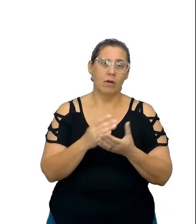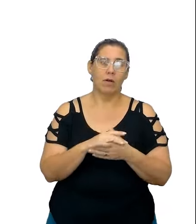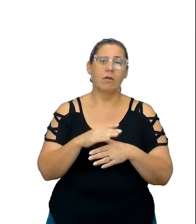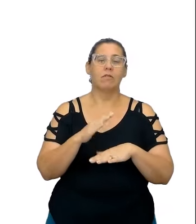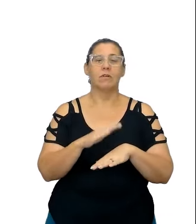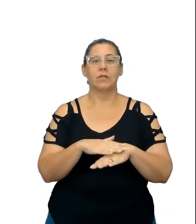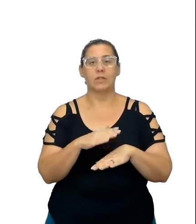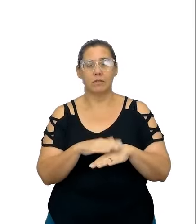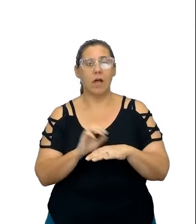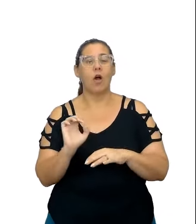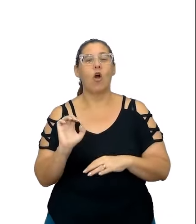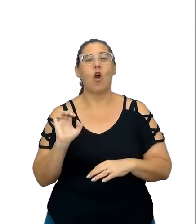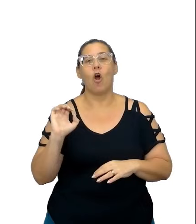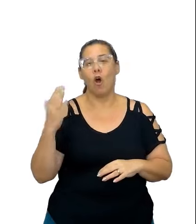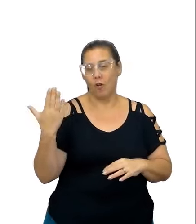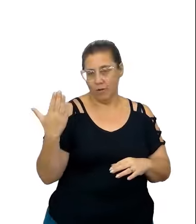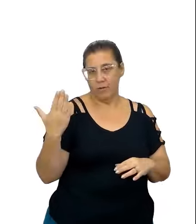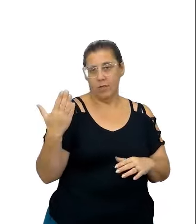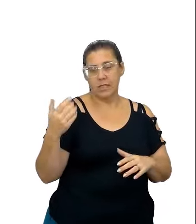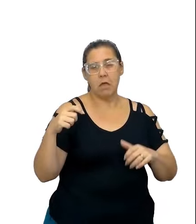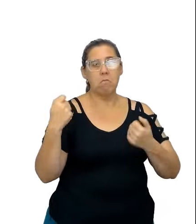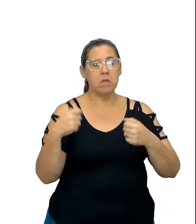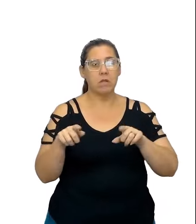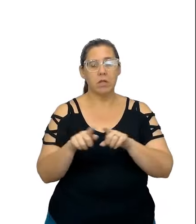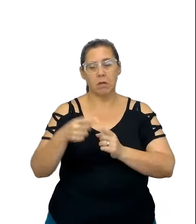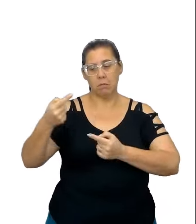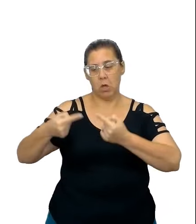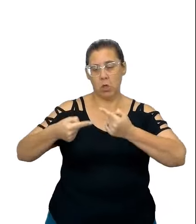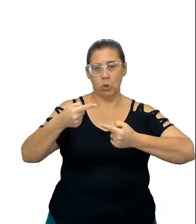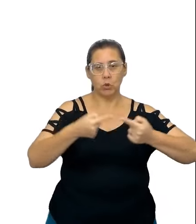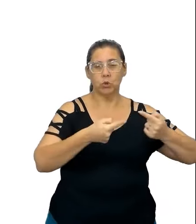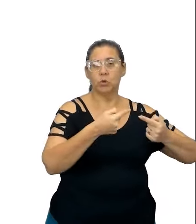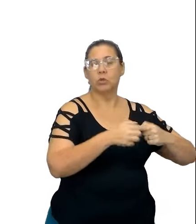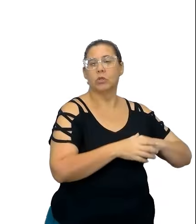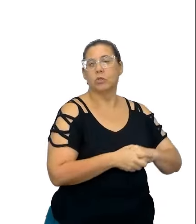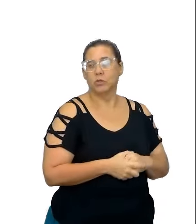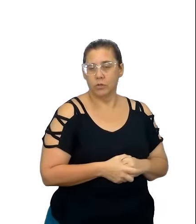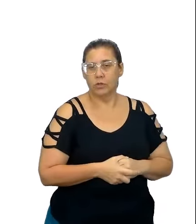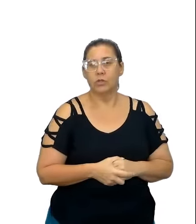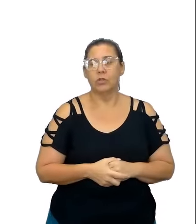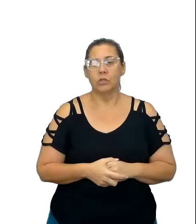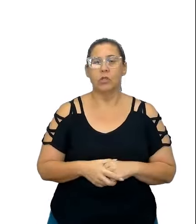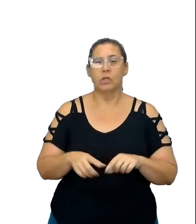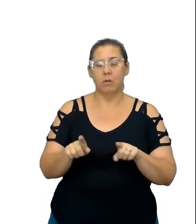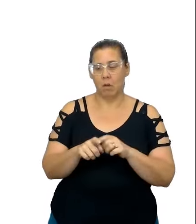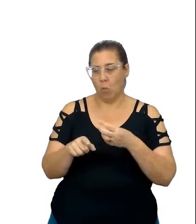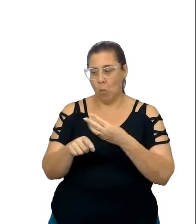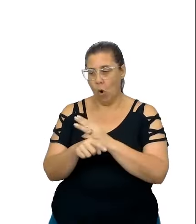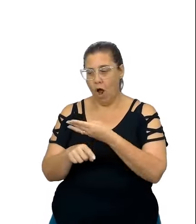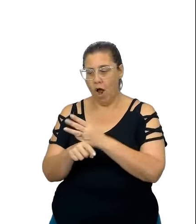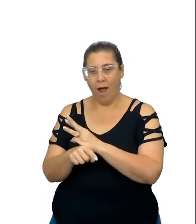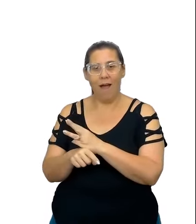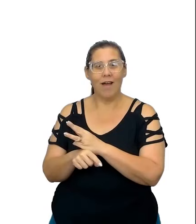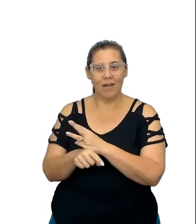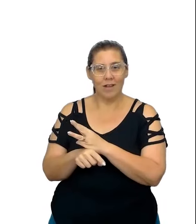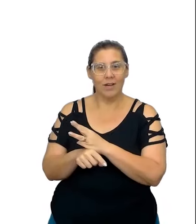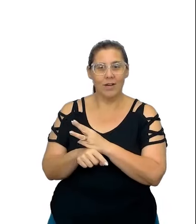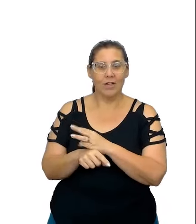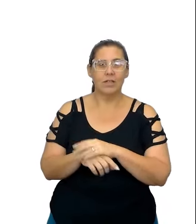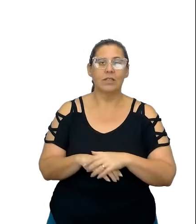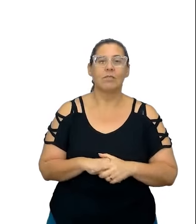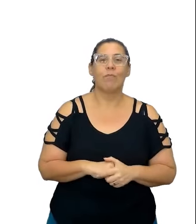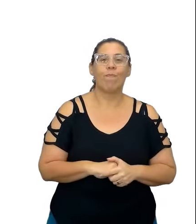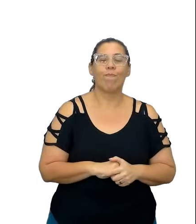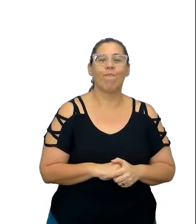vai acabar acontecendo precisam também ser discutidas. Vai usar o grupo de alunos, do WhatsApp, vai colocar no